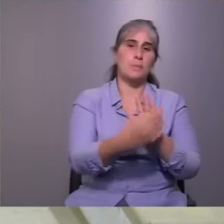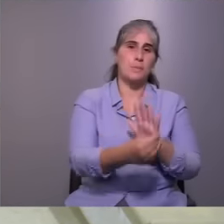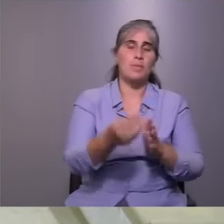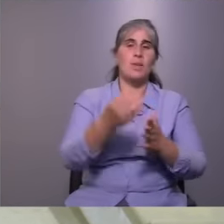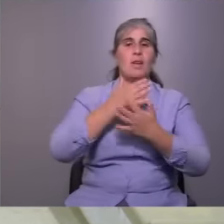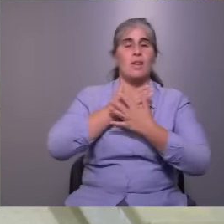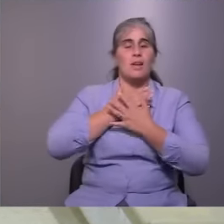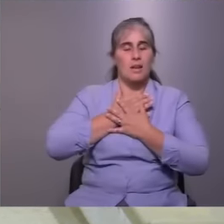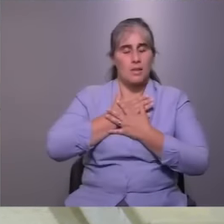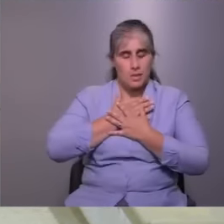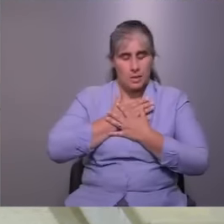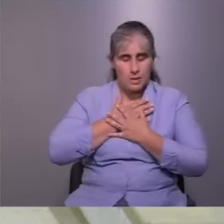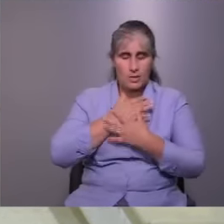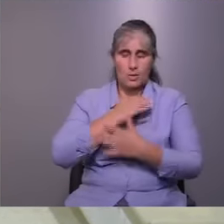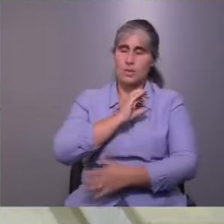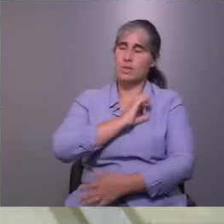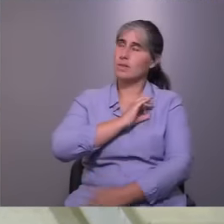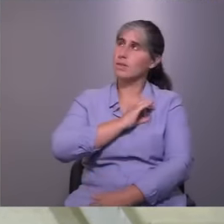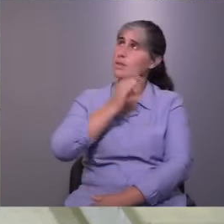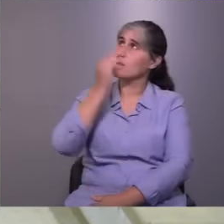Dominum. Cantamos?